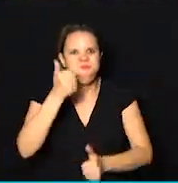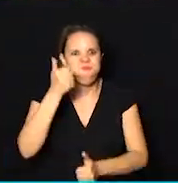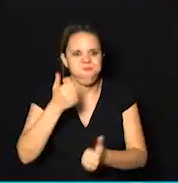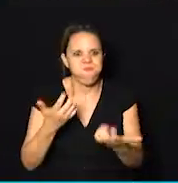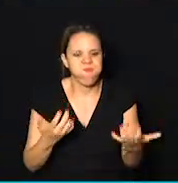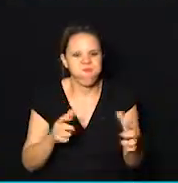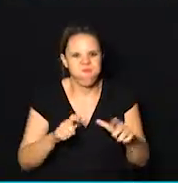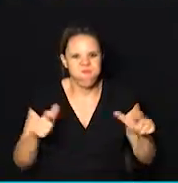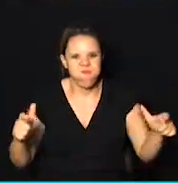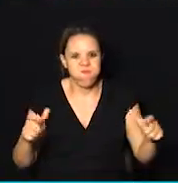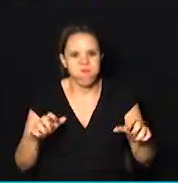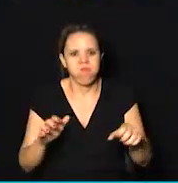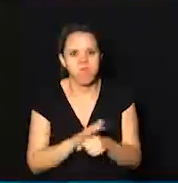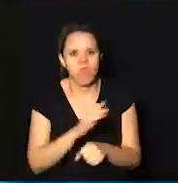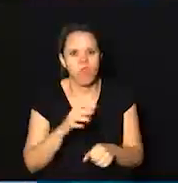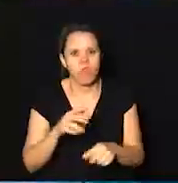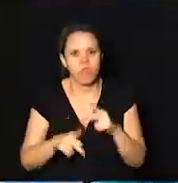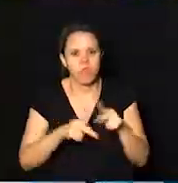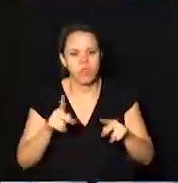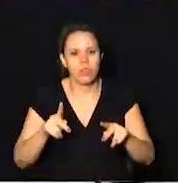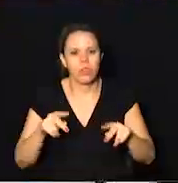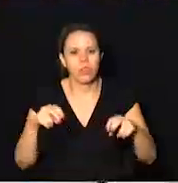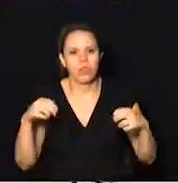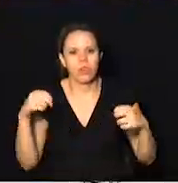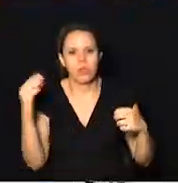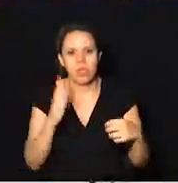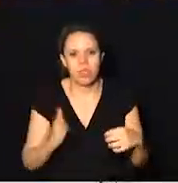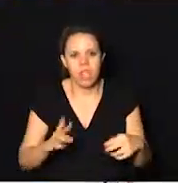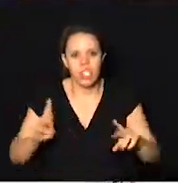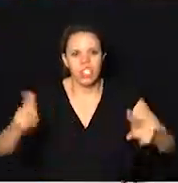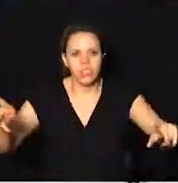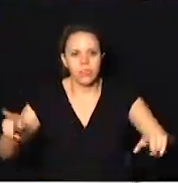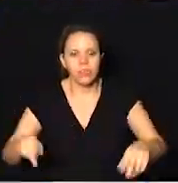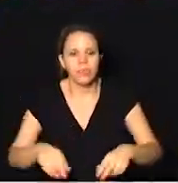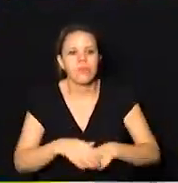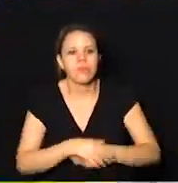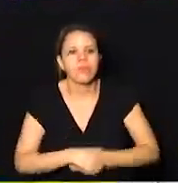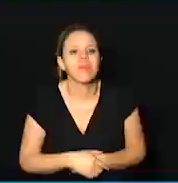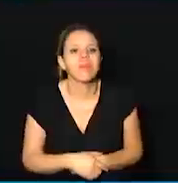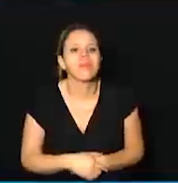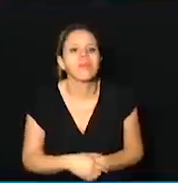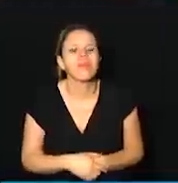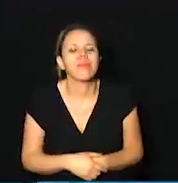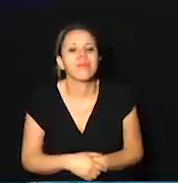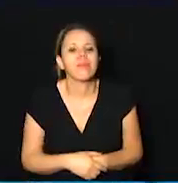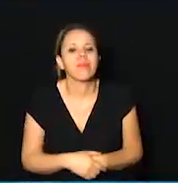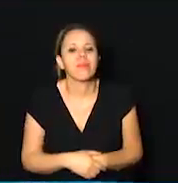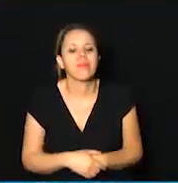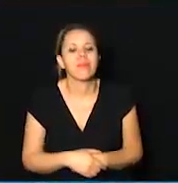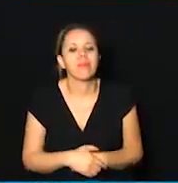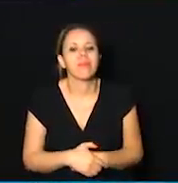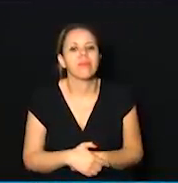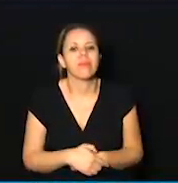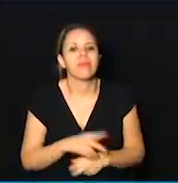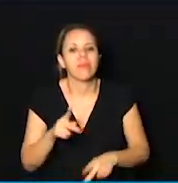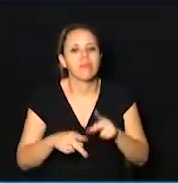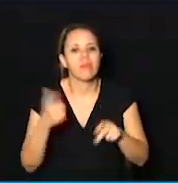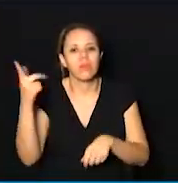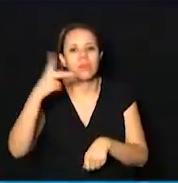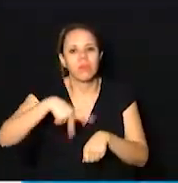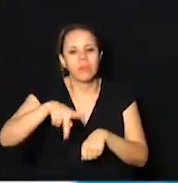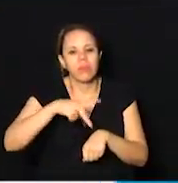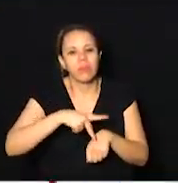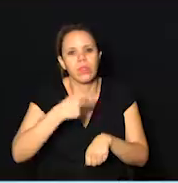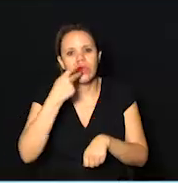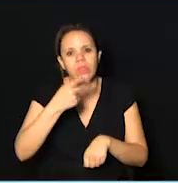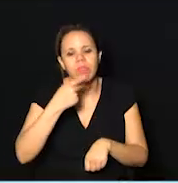é a torcida brasileira ela é diferente mesmo povo brasileiro ele é diferente pessoal dos outros